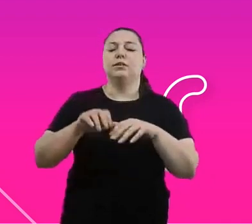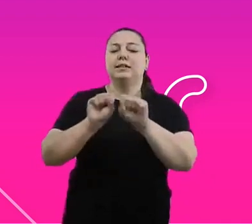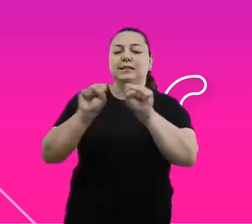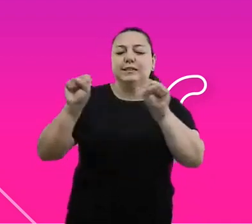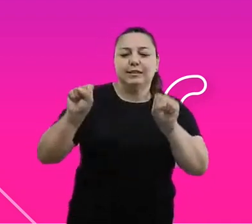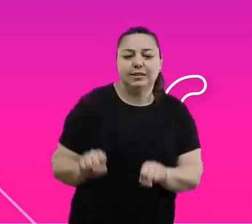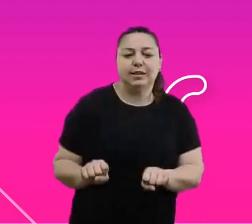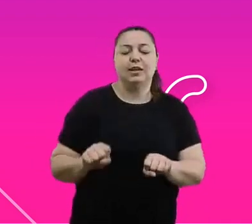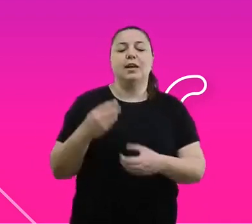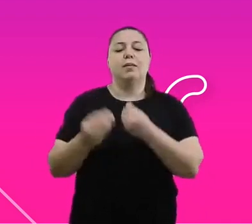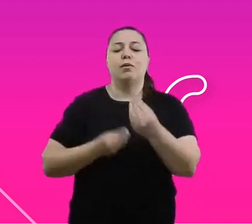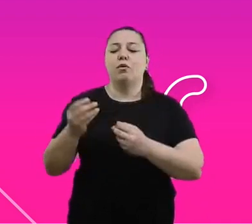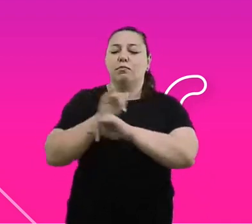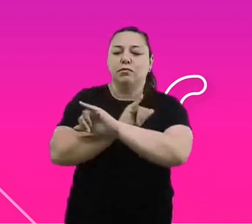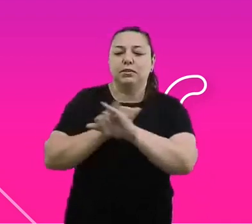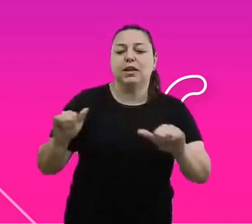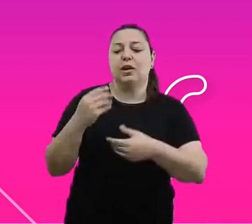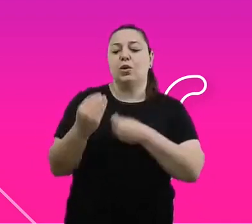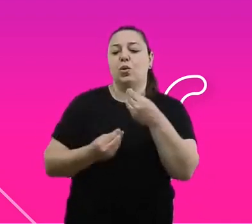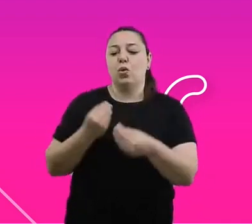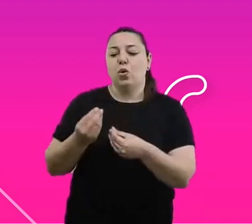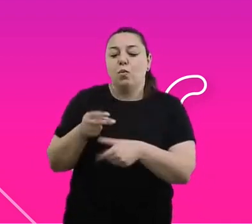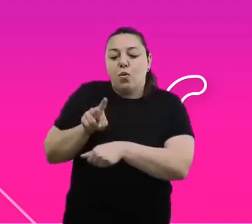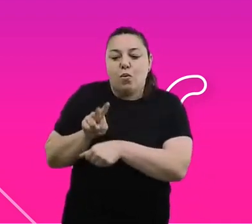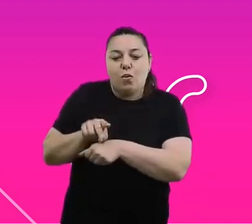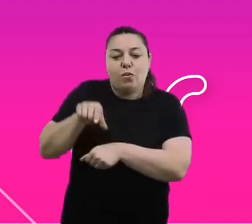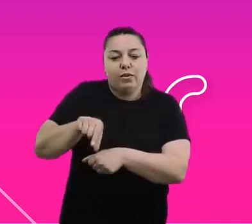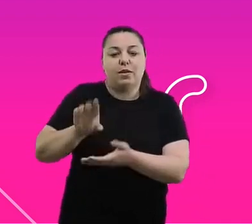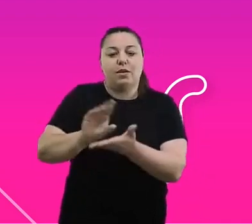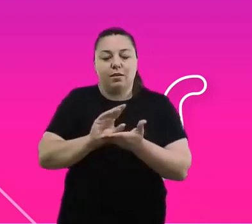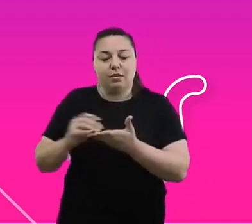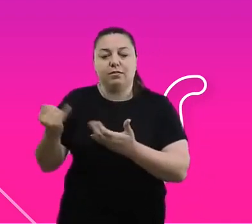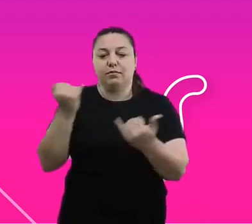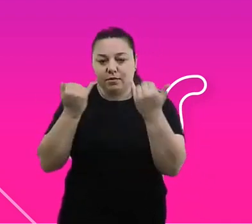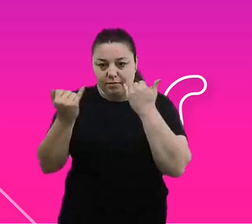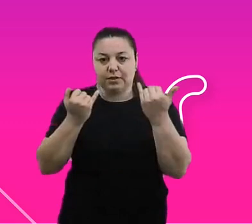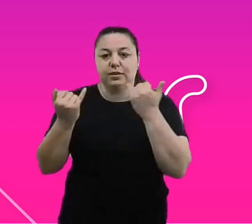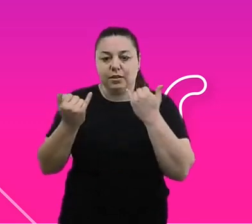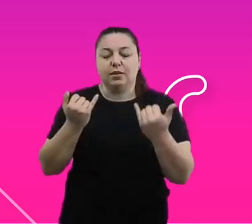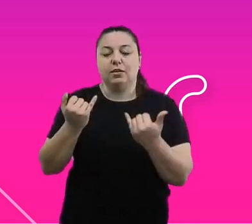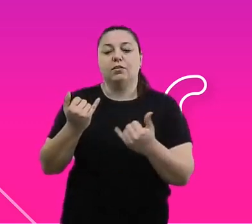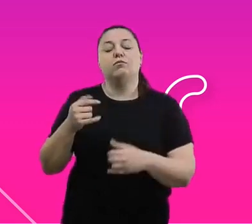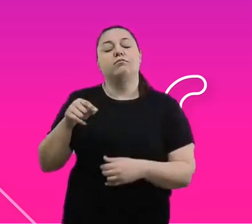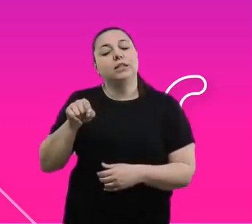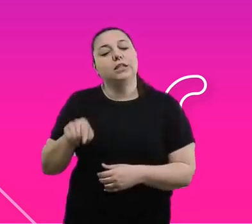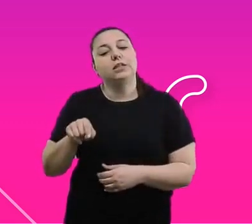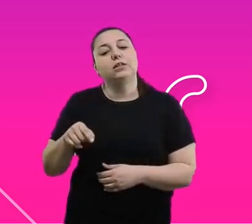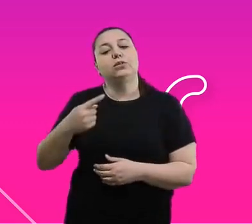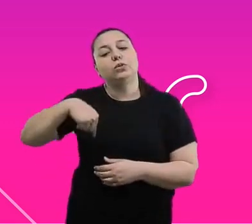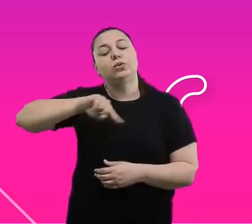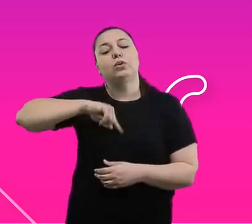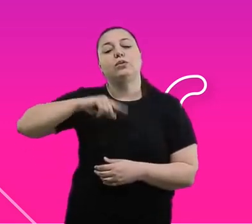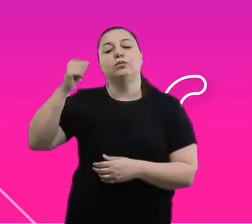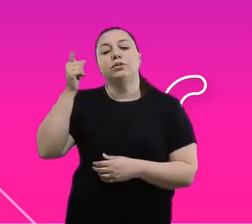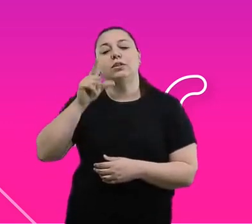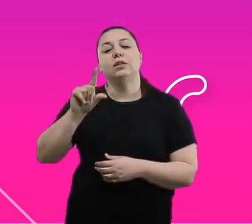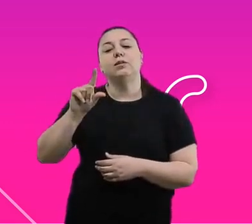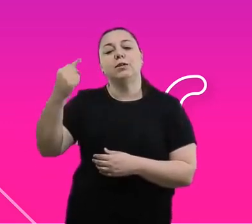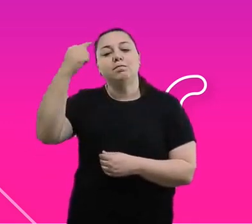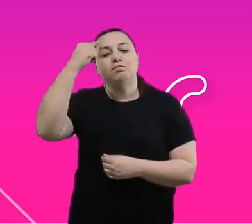desses dados. E com base nisso, a gente conseguiu começar a repensar todos os